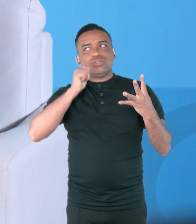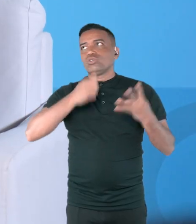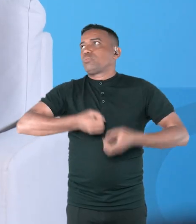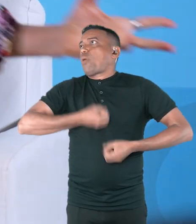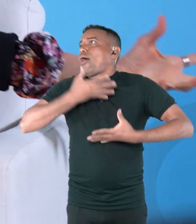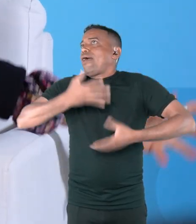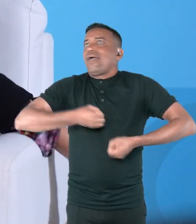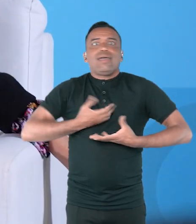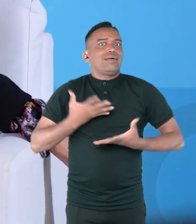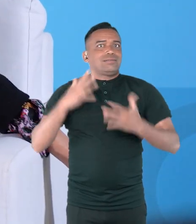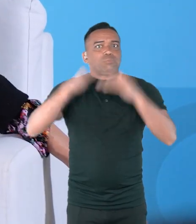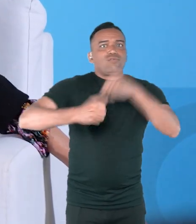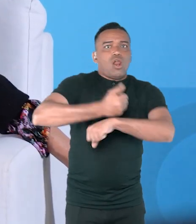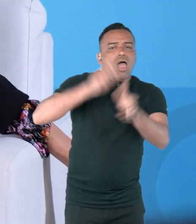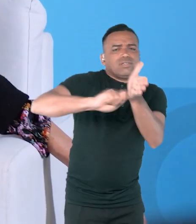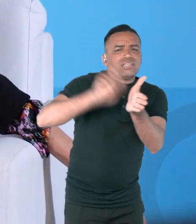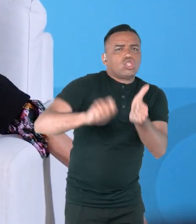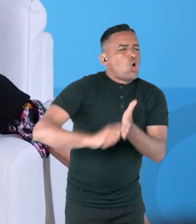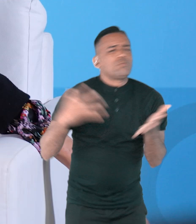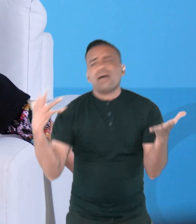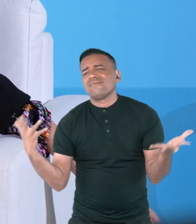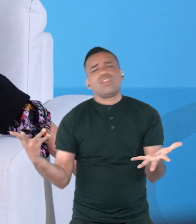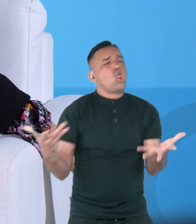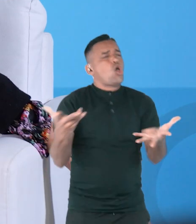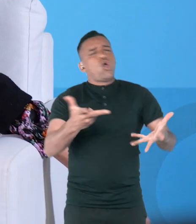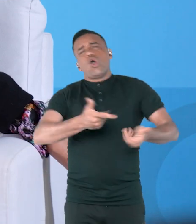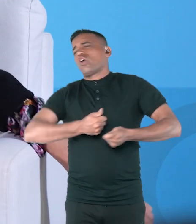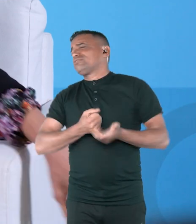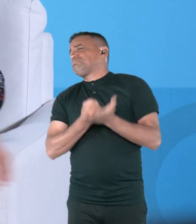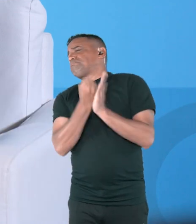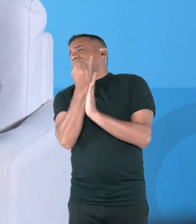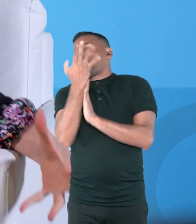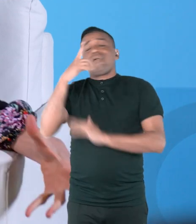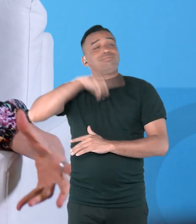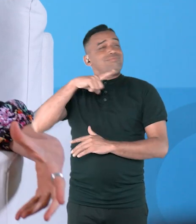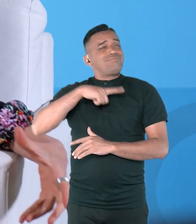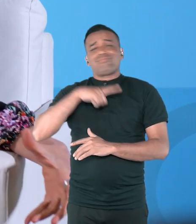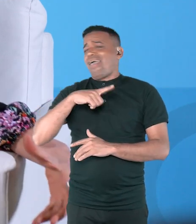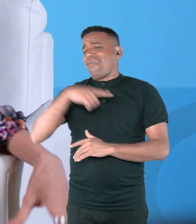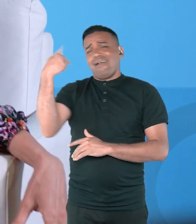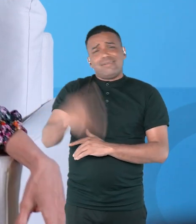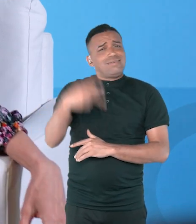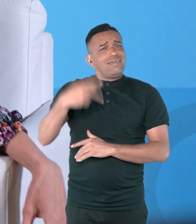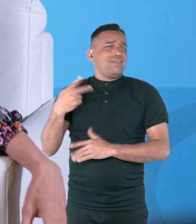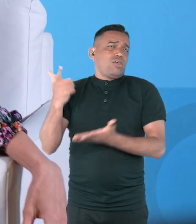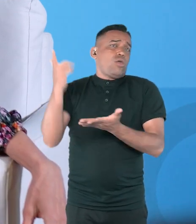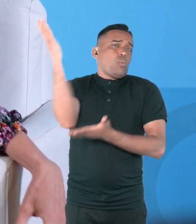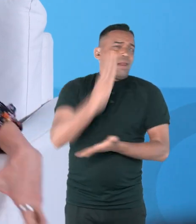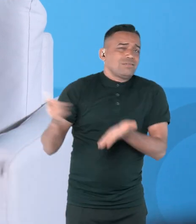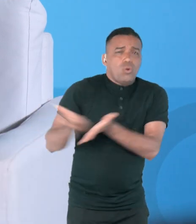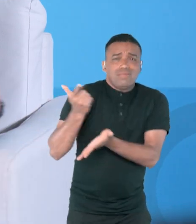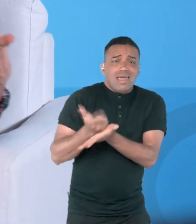poetas maravilhosos brasileiros todos, escritores, essa fartura que a gente tem literária no